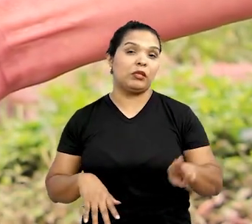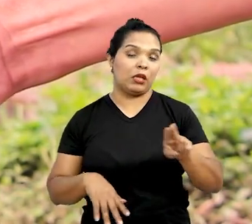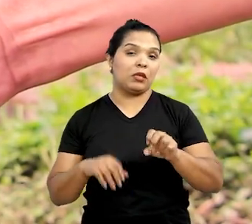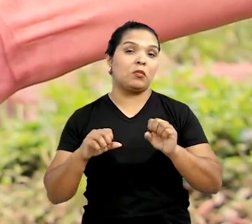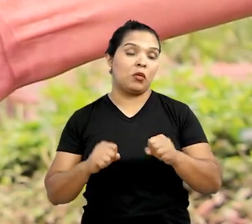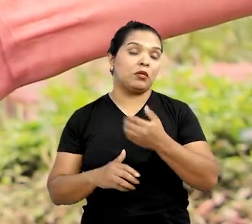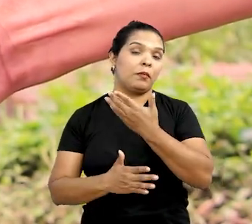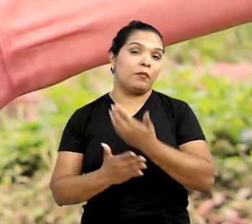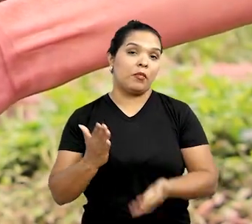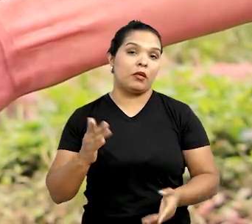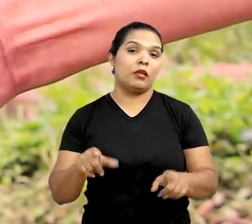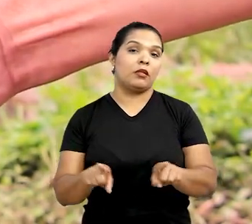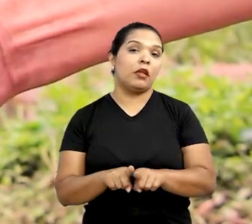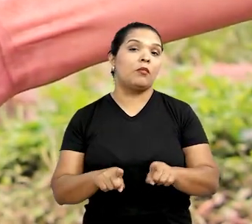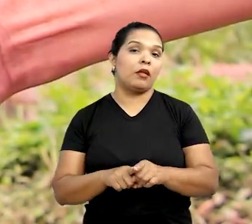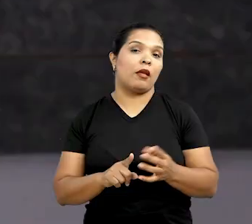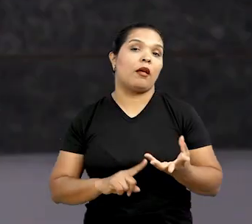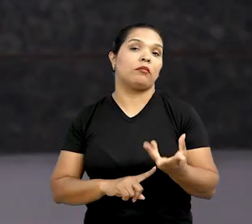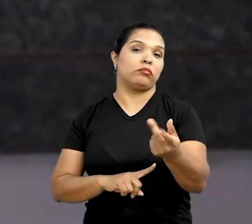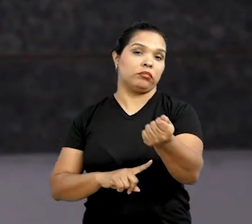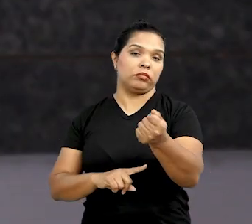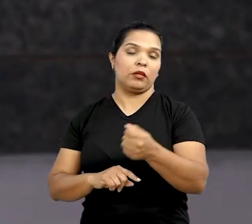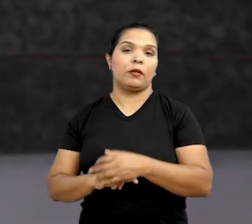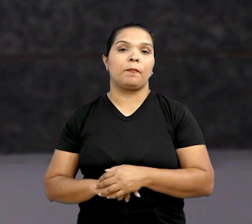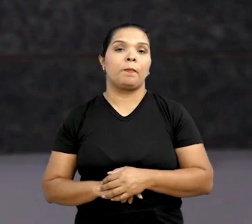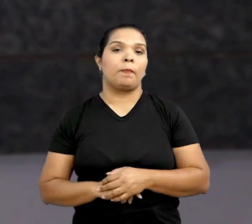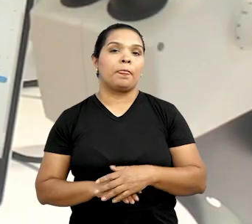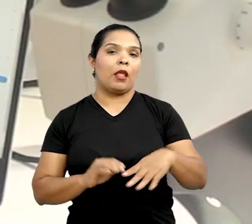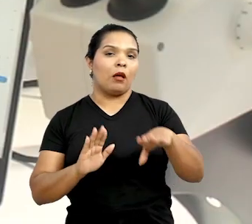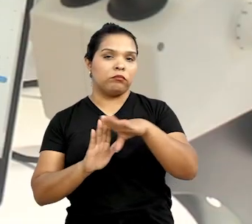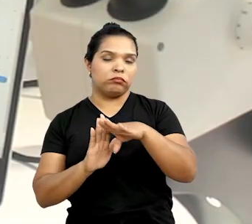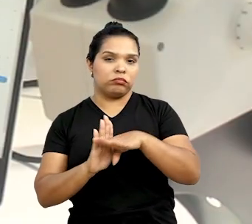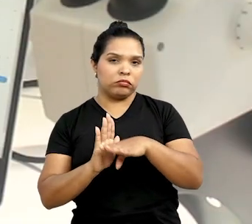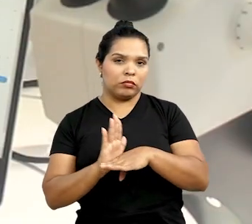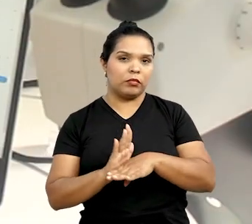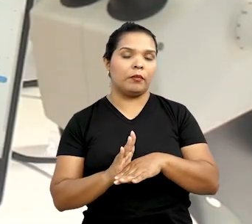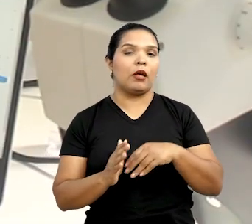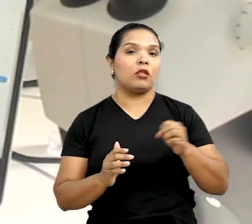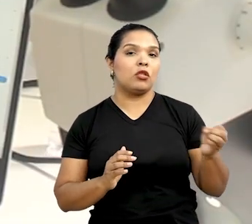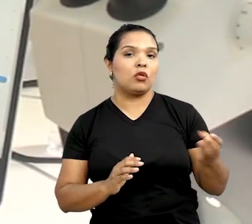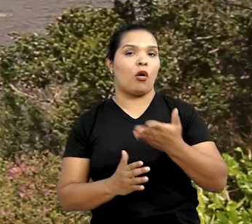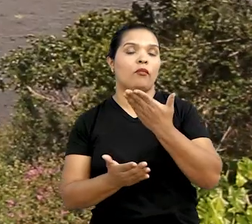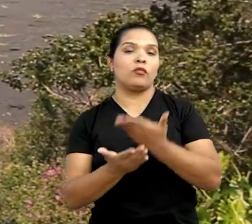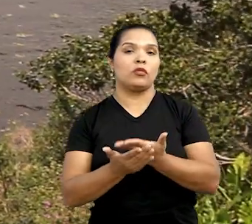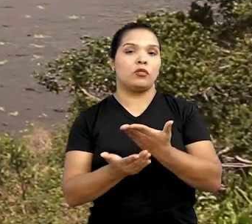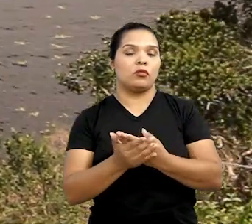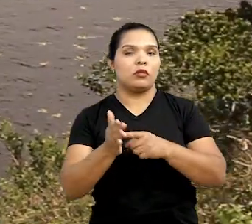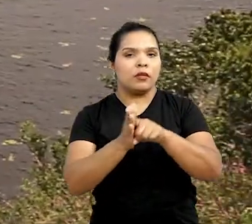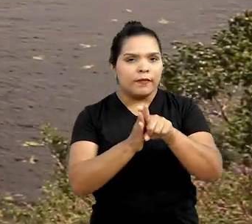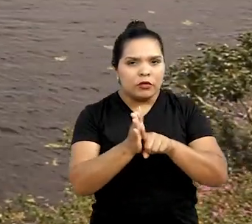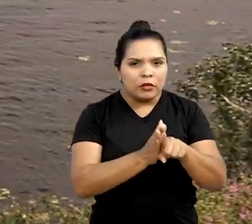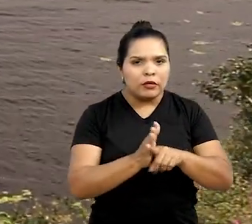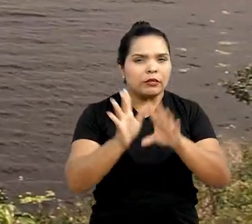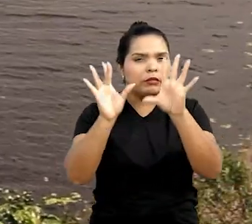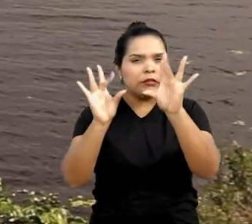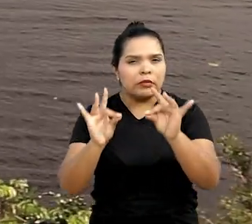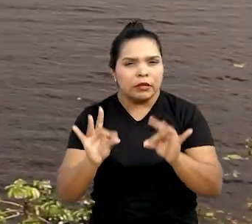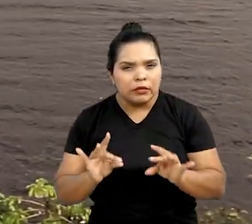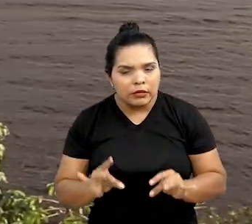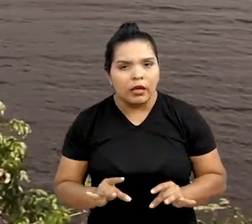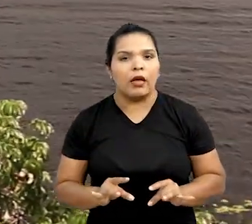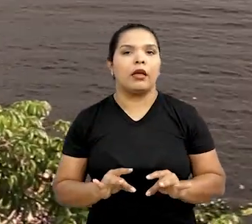inclusive, podem perder a sua eficiência. O inventário servirá de base para novos estudos, que investigarão detalhes